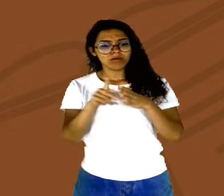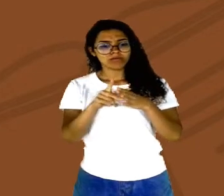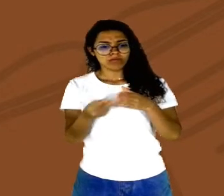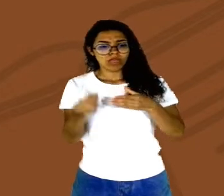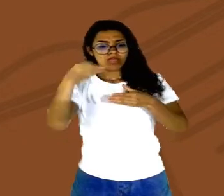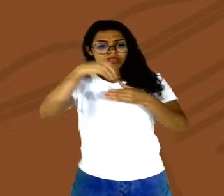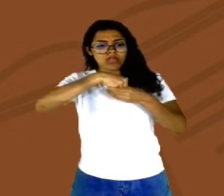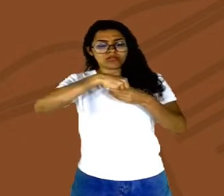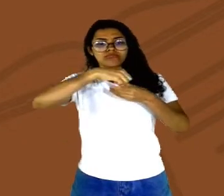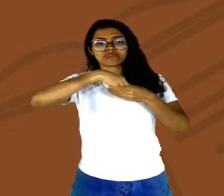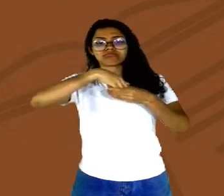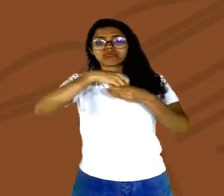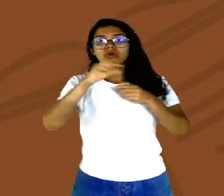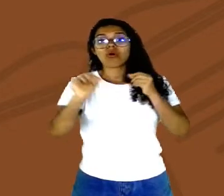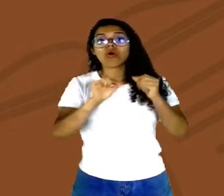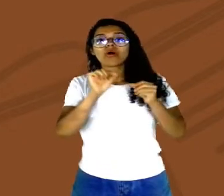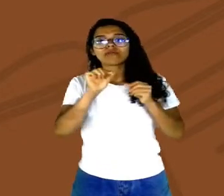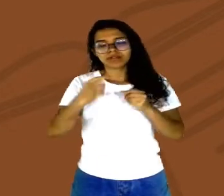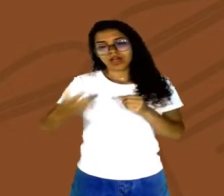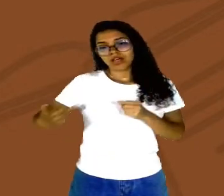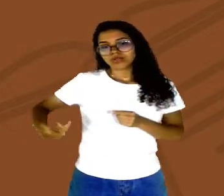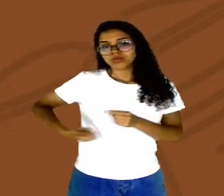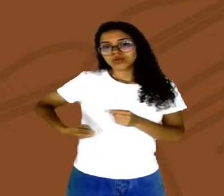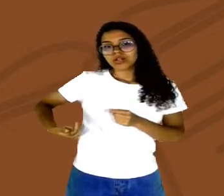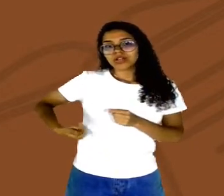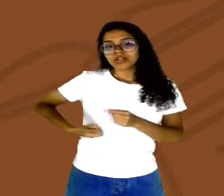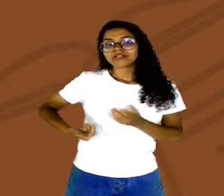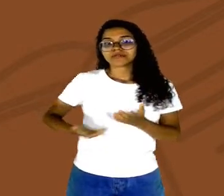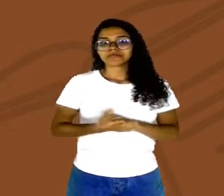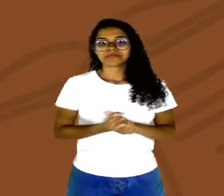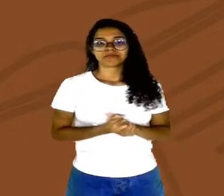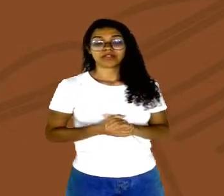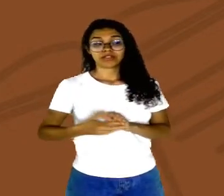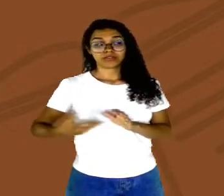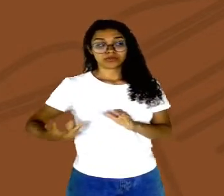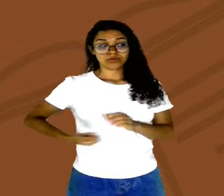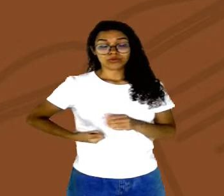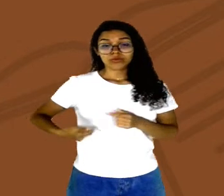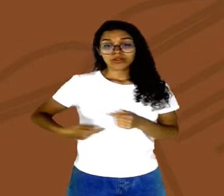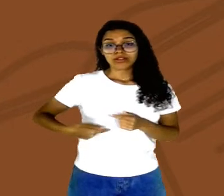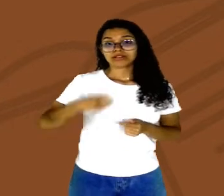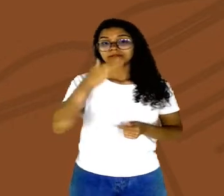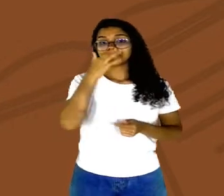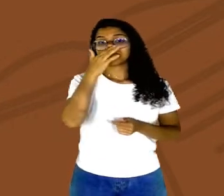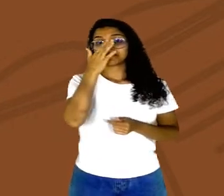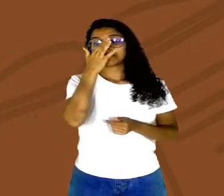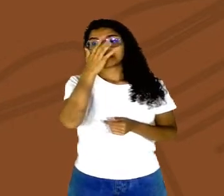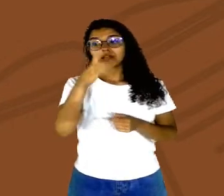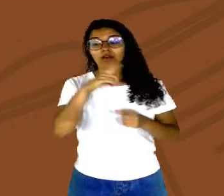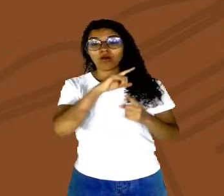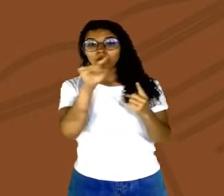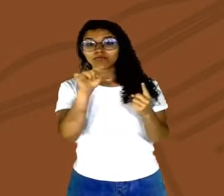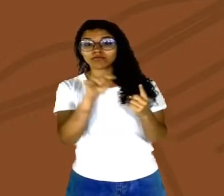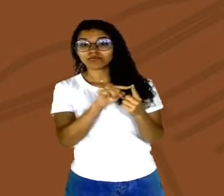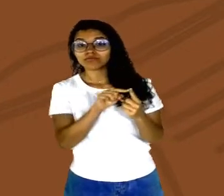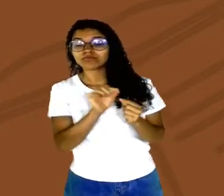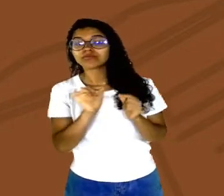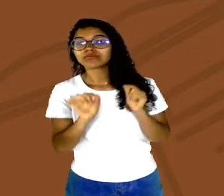Cito, a insulina. A insulina, ela tem a